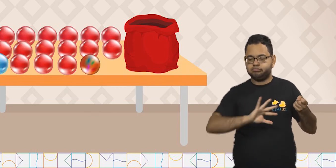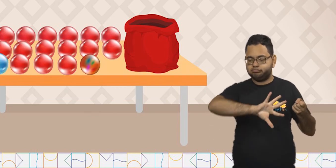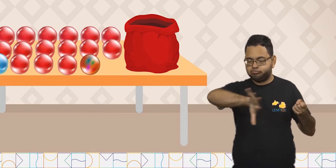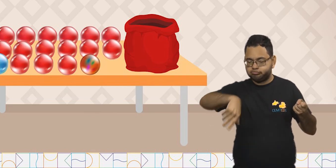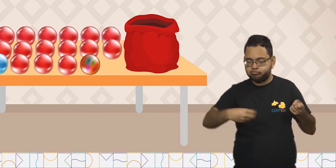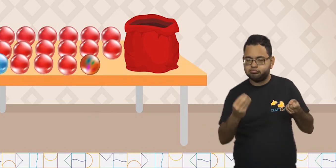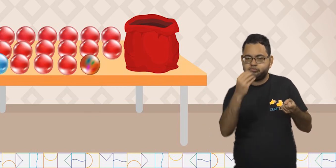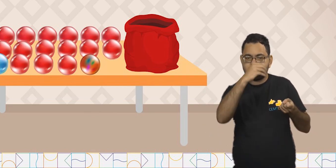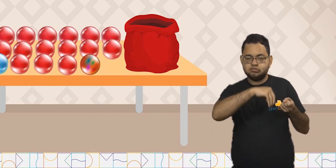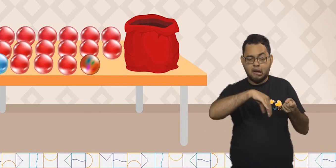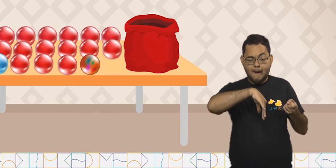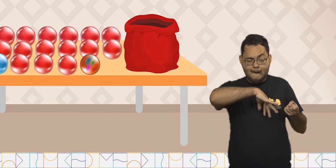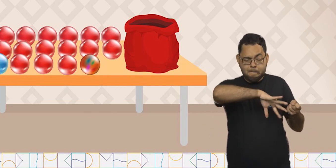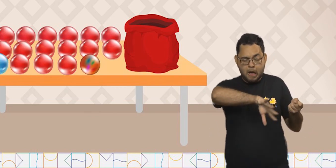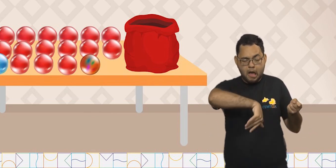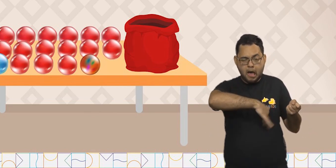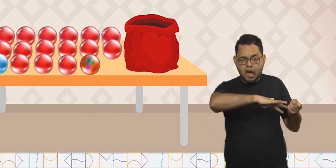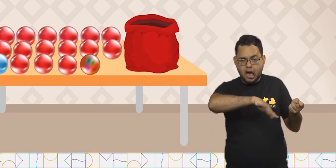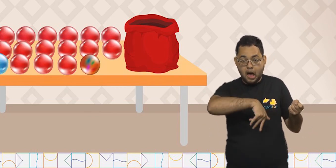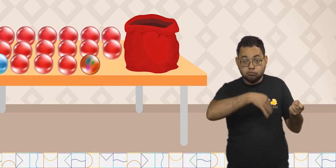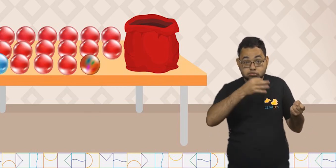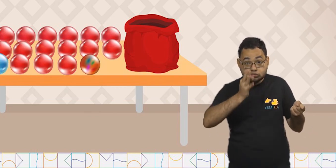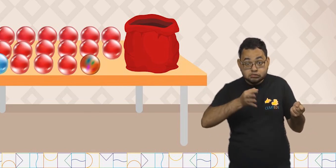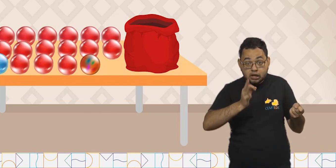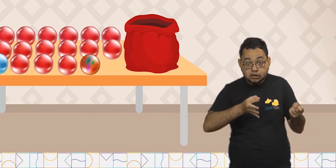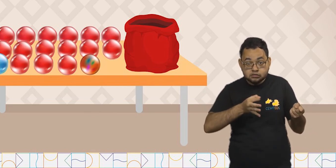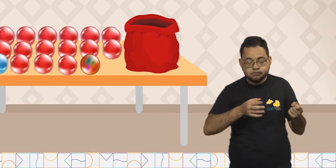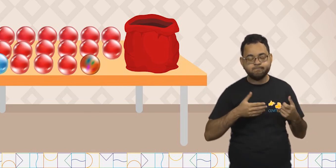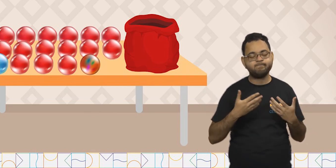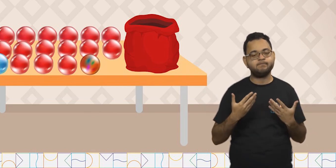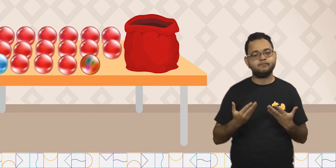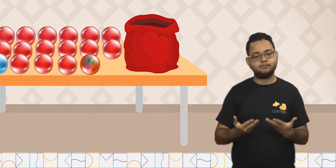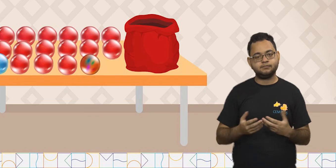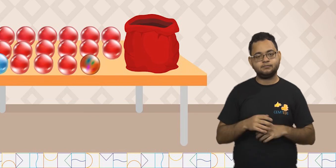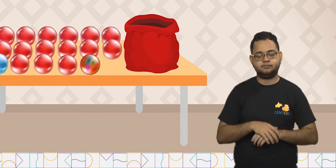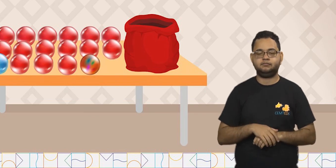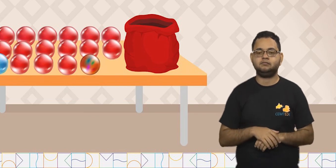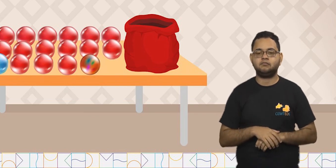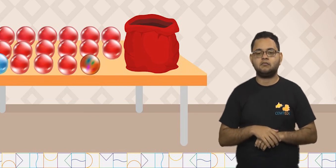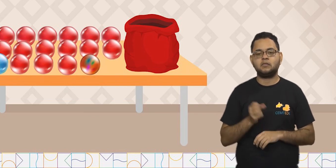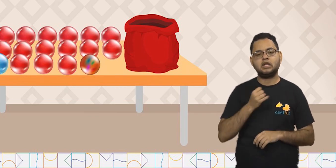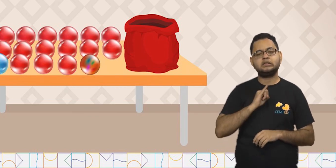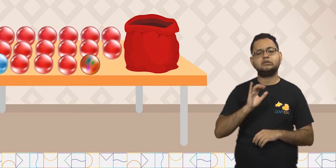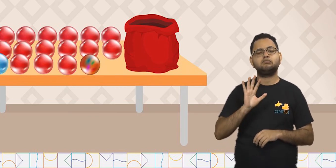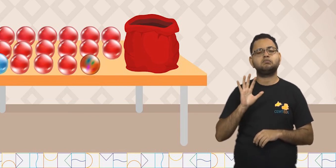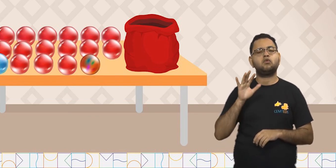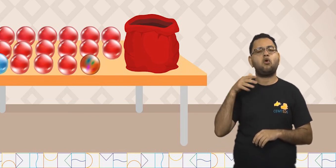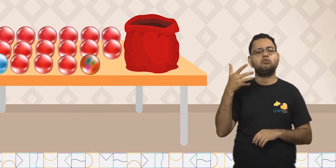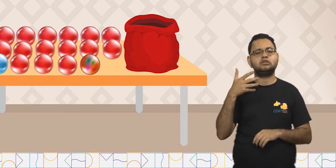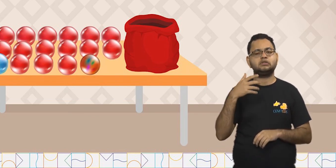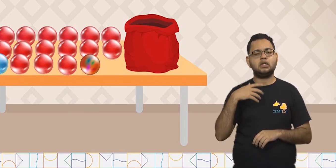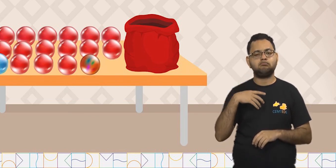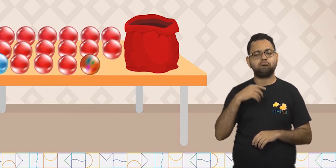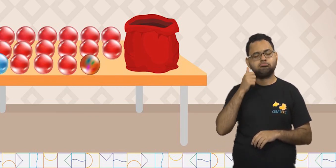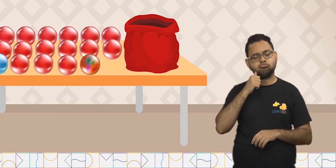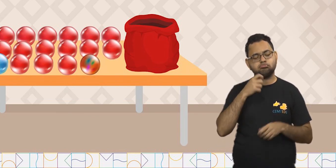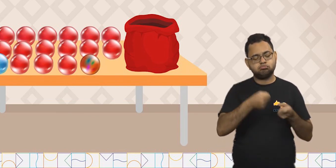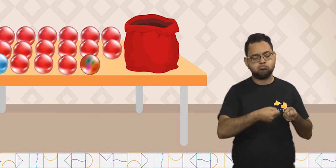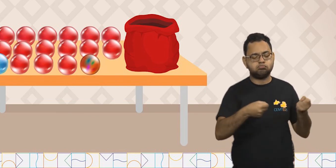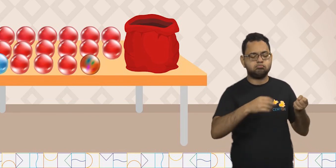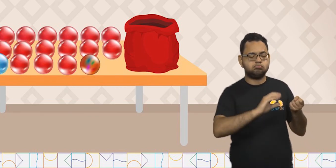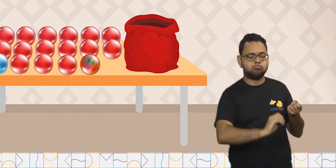Elas irão se misturar não é mesmo então crianças caso Tayná Retire da